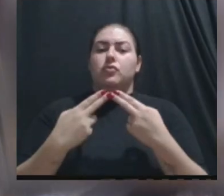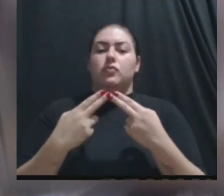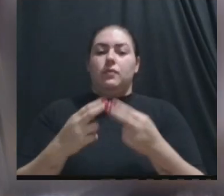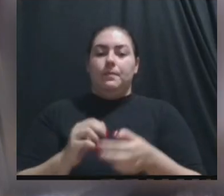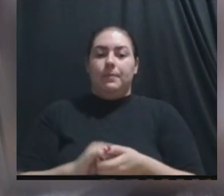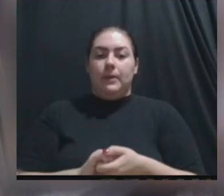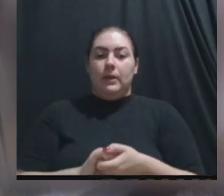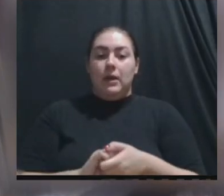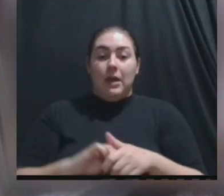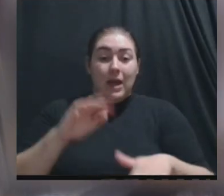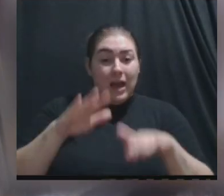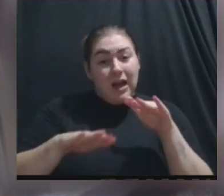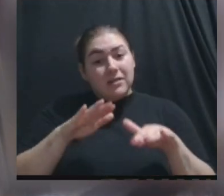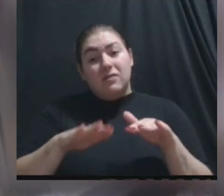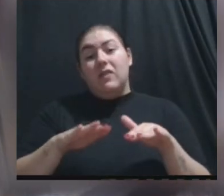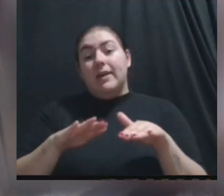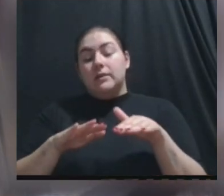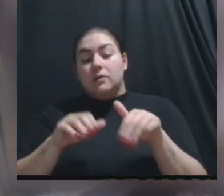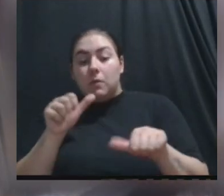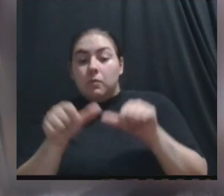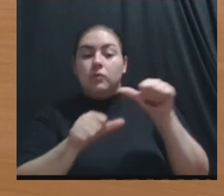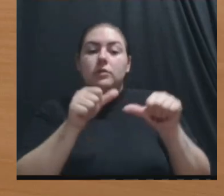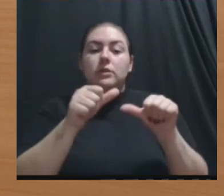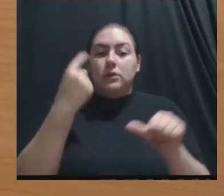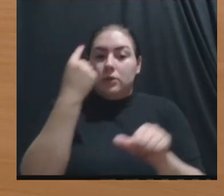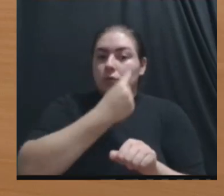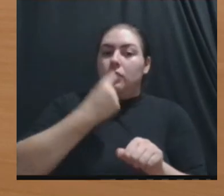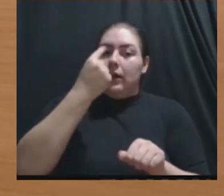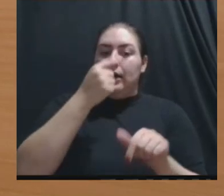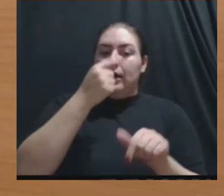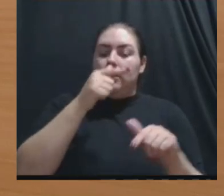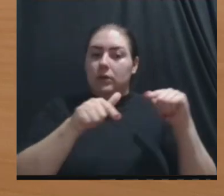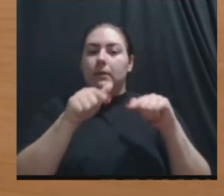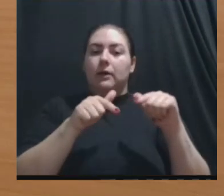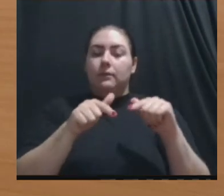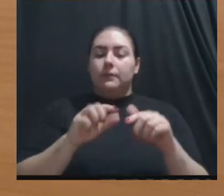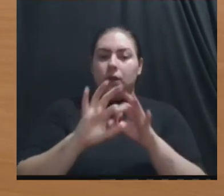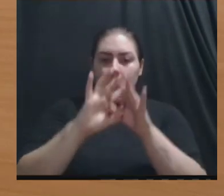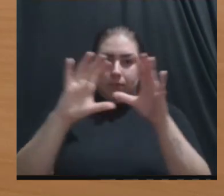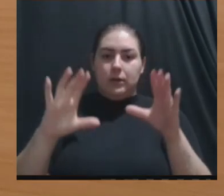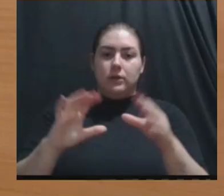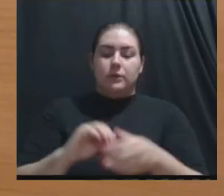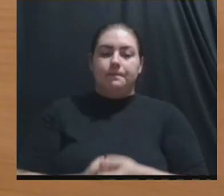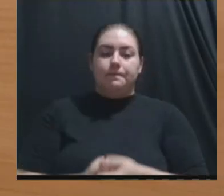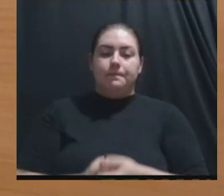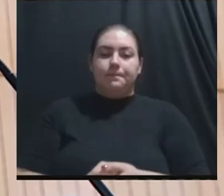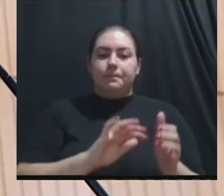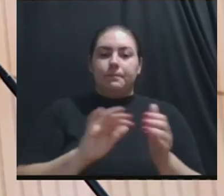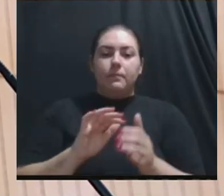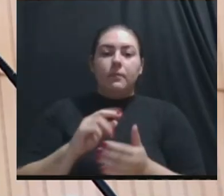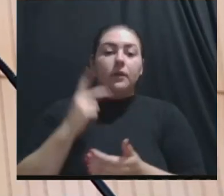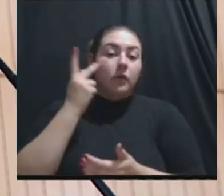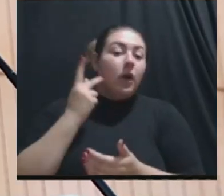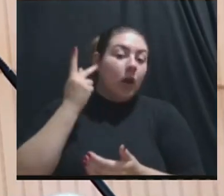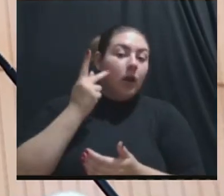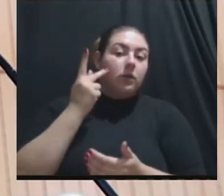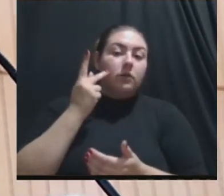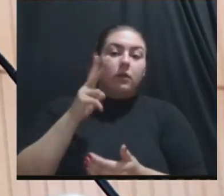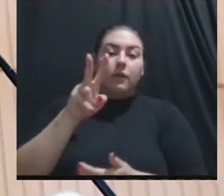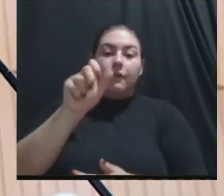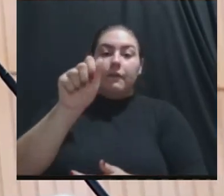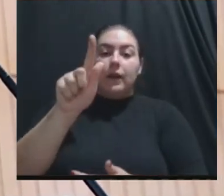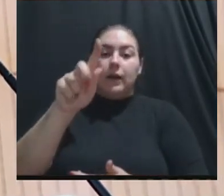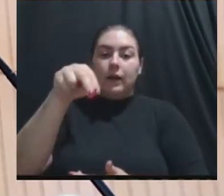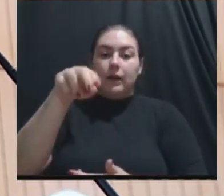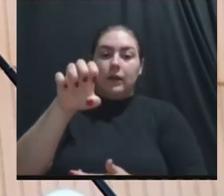né, do trabalho, que isso também seja permitido. O vereador Wagner Romão assumiu a liderança do PT, o